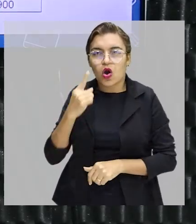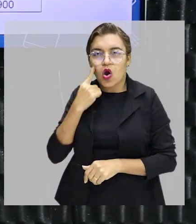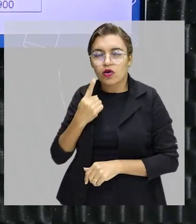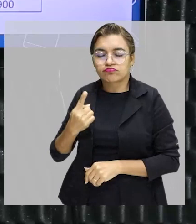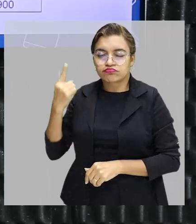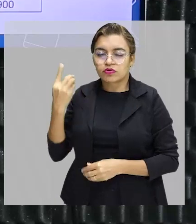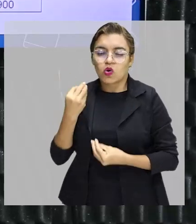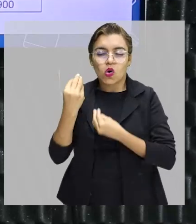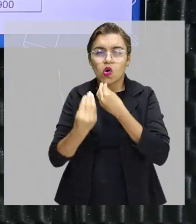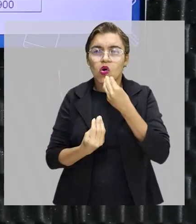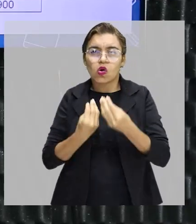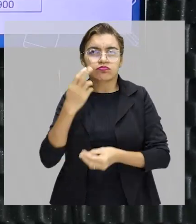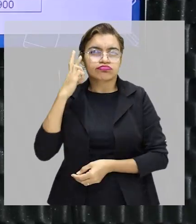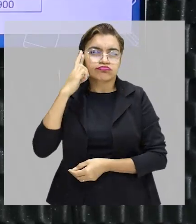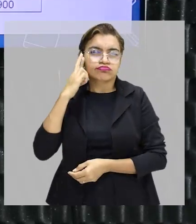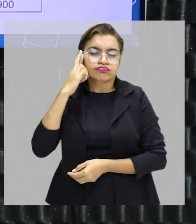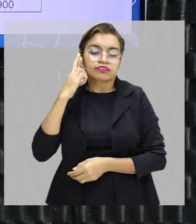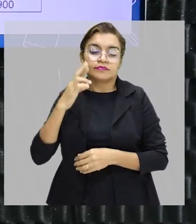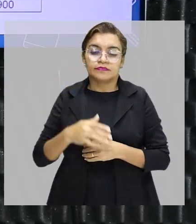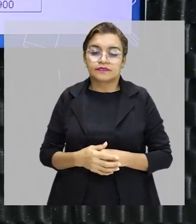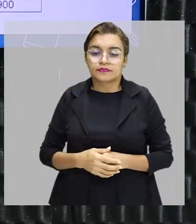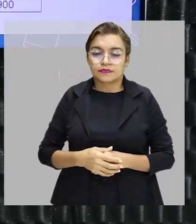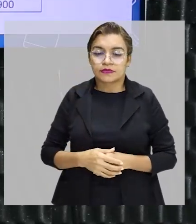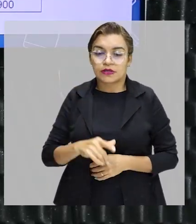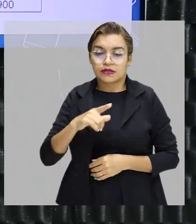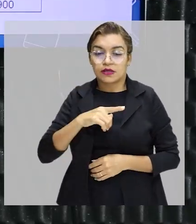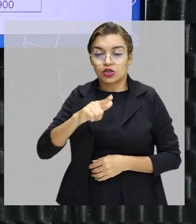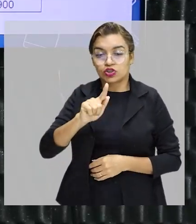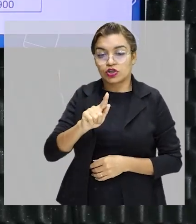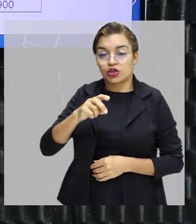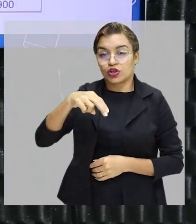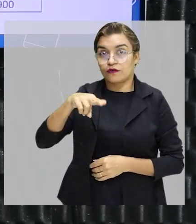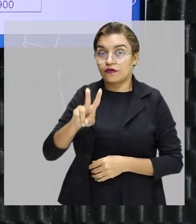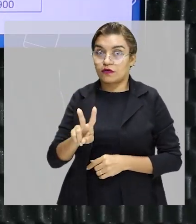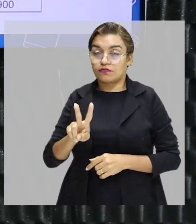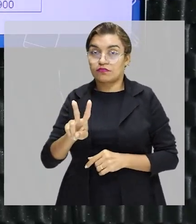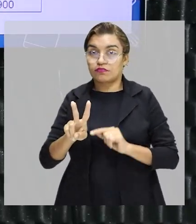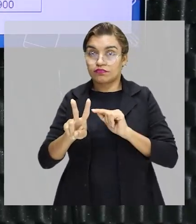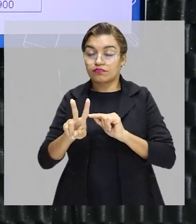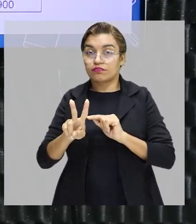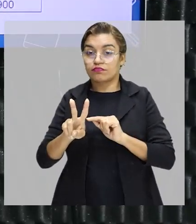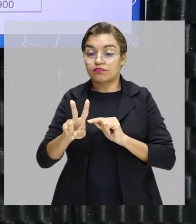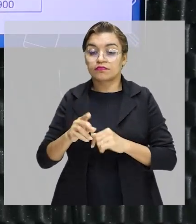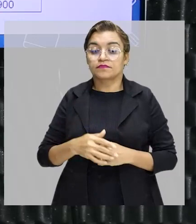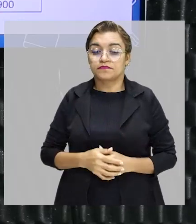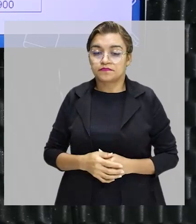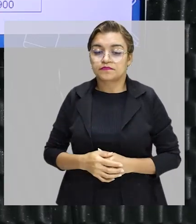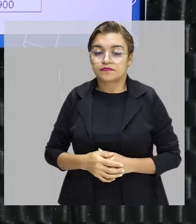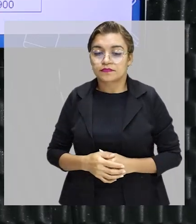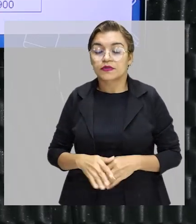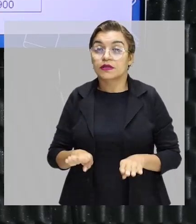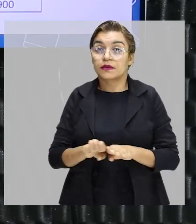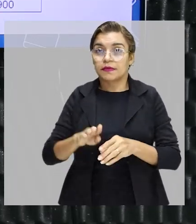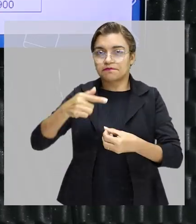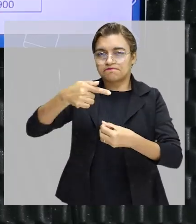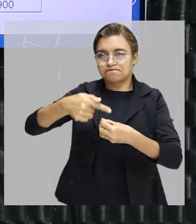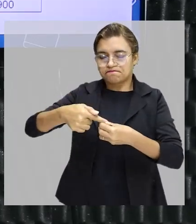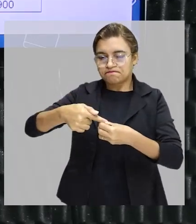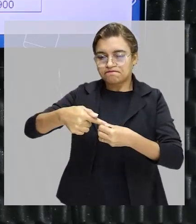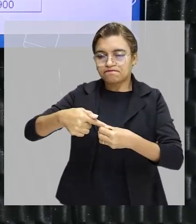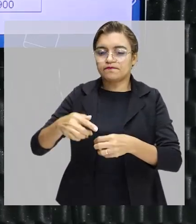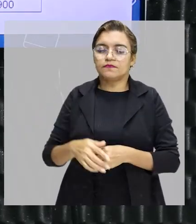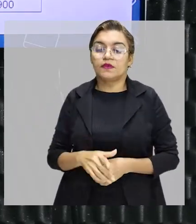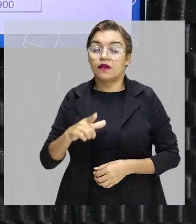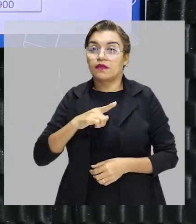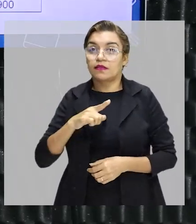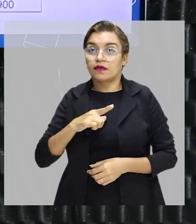uma linha de raciocínio. Então, eu tenho aqui o GNV, o gás natural veicular e a gasolina. Aí nós temos